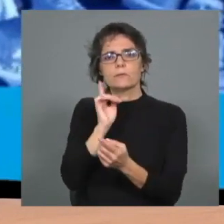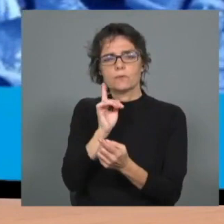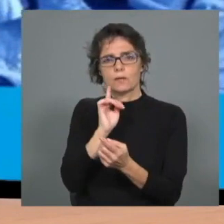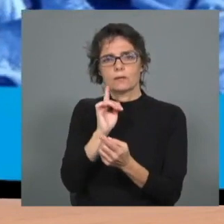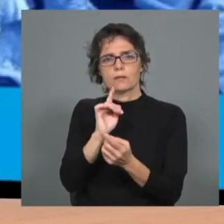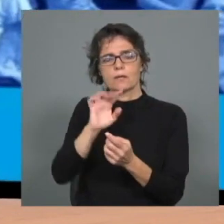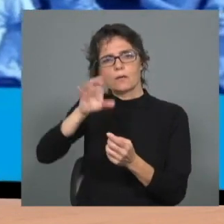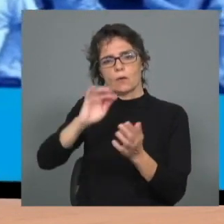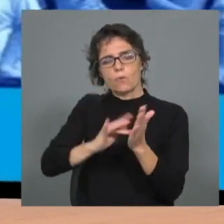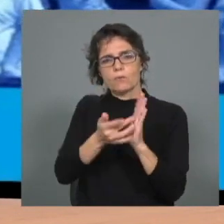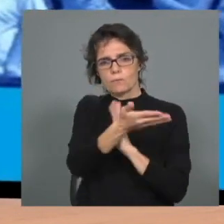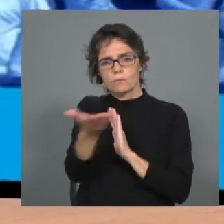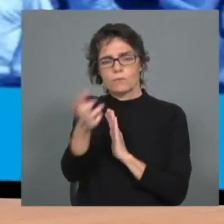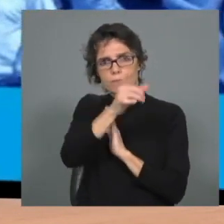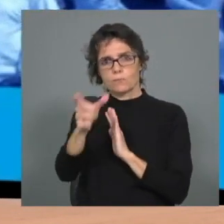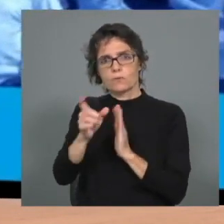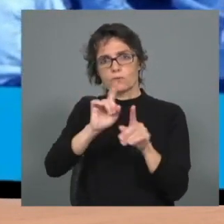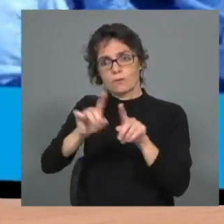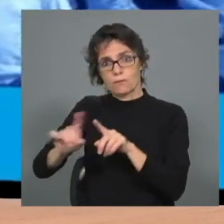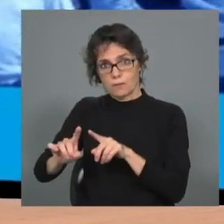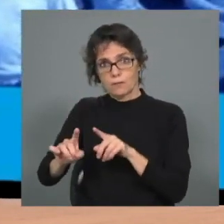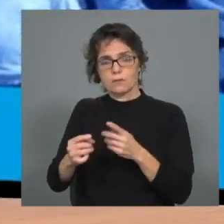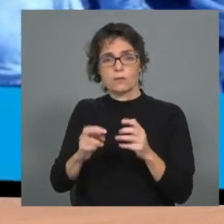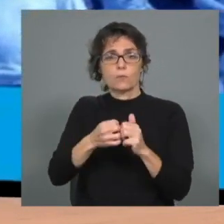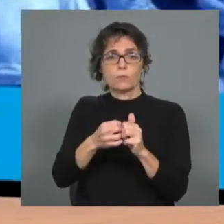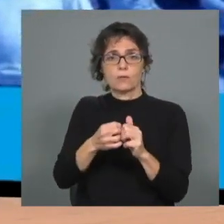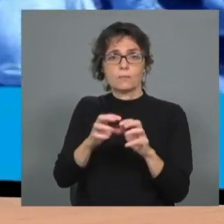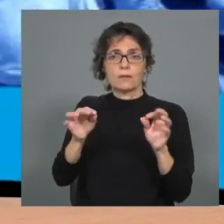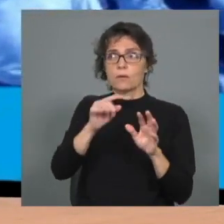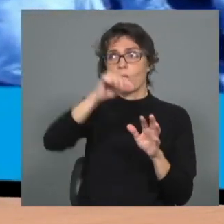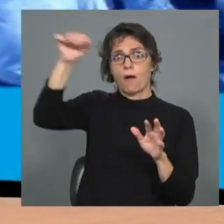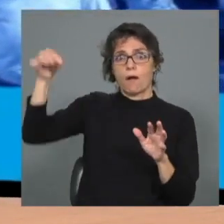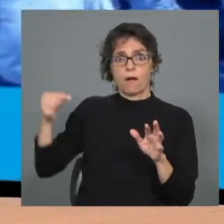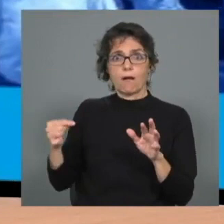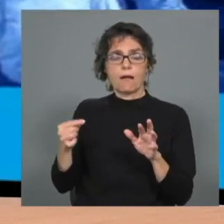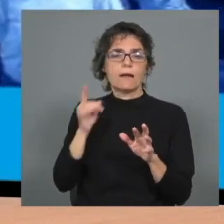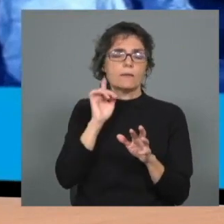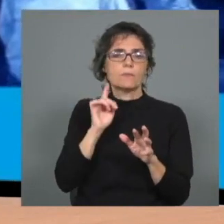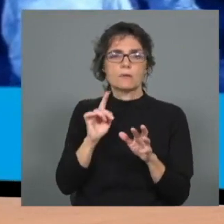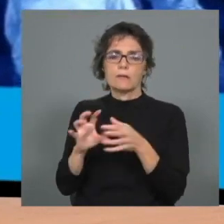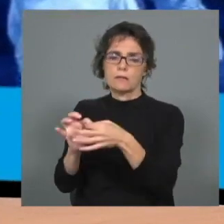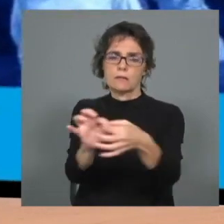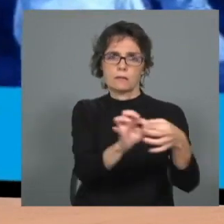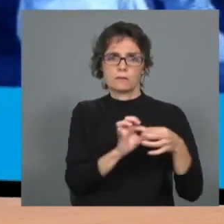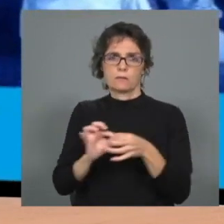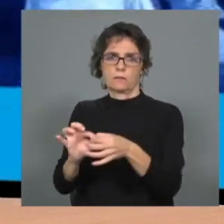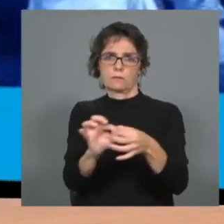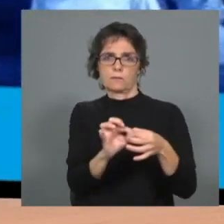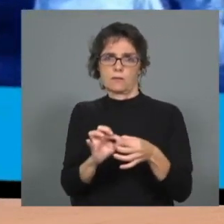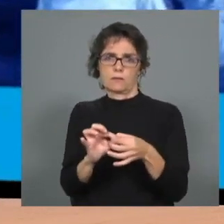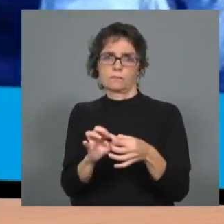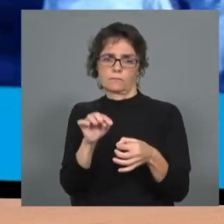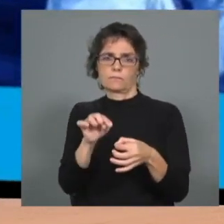que tem pessoas diferentes, com problemas comuns e que precisam encontrar soluções cooperativas, né? E aqui talvez